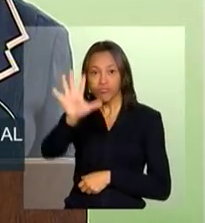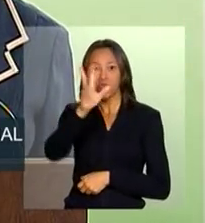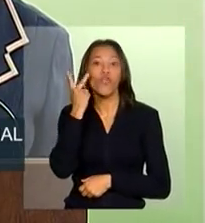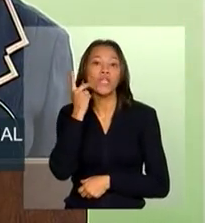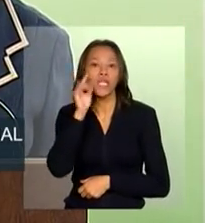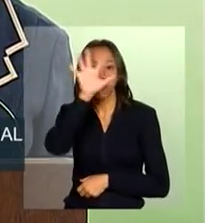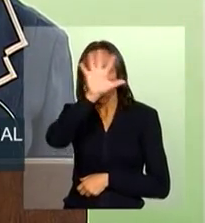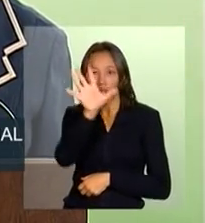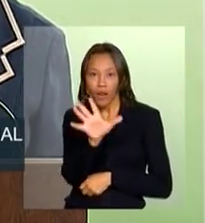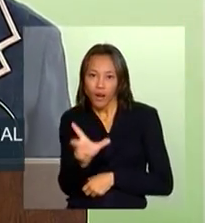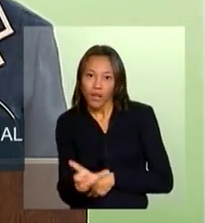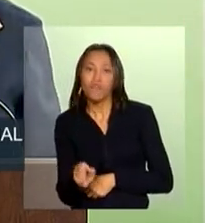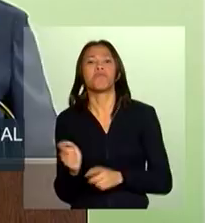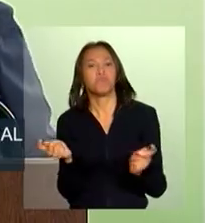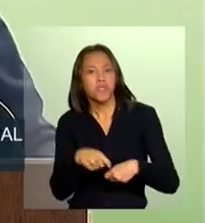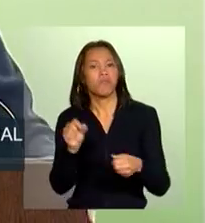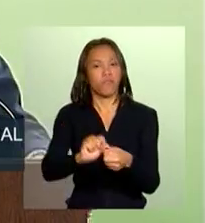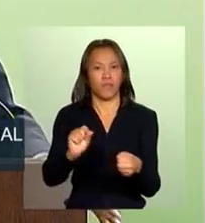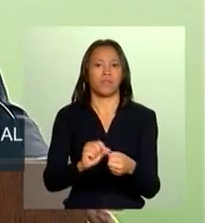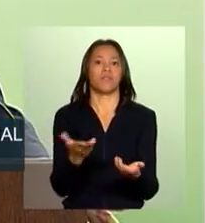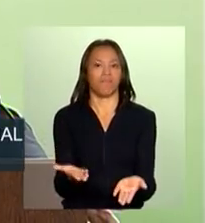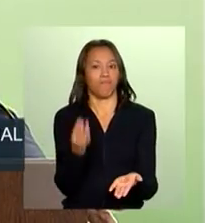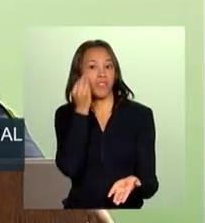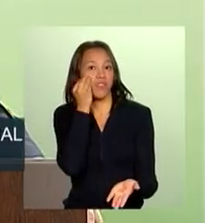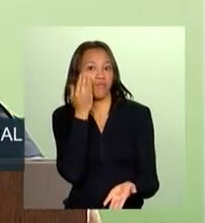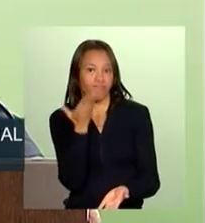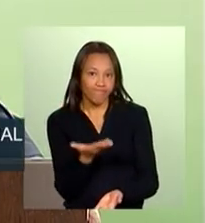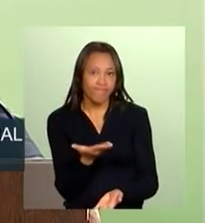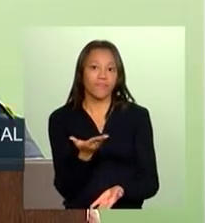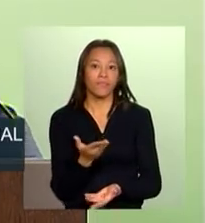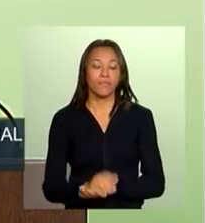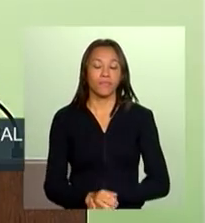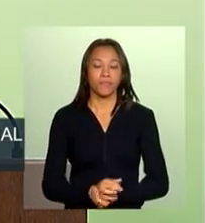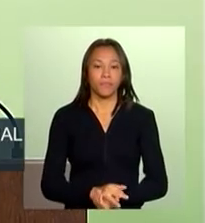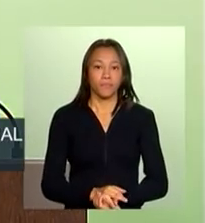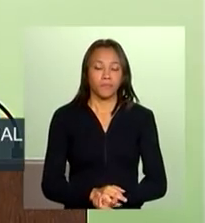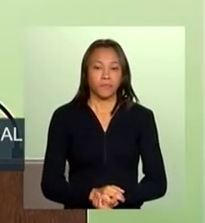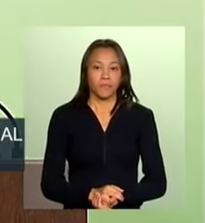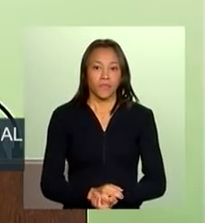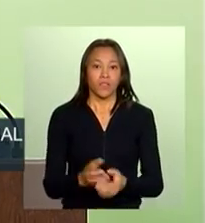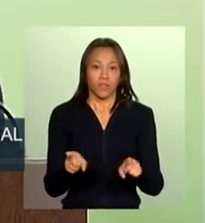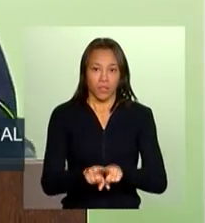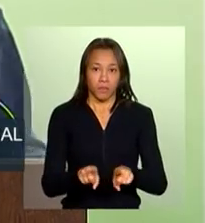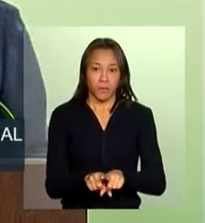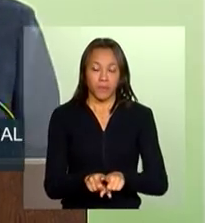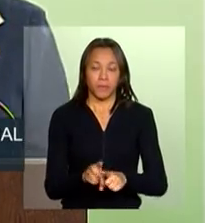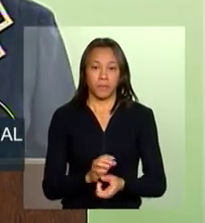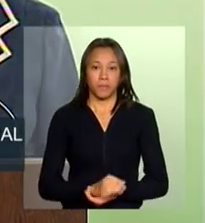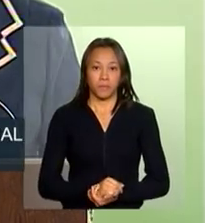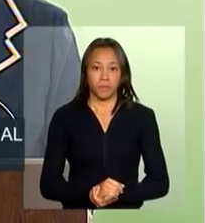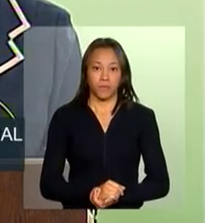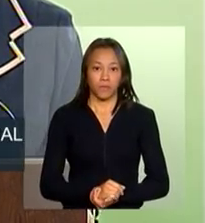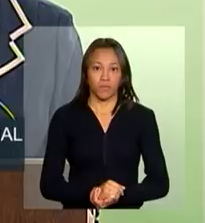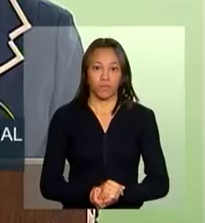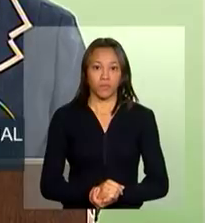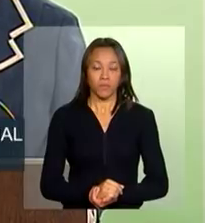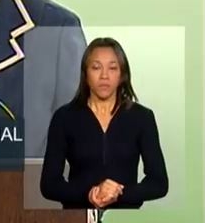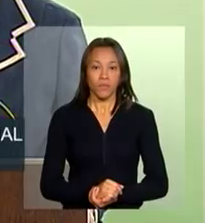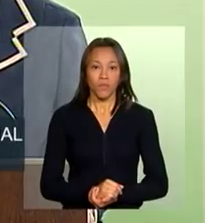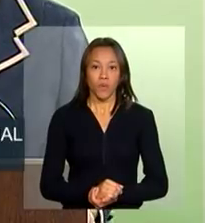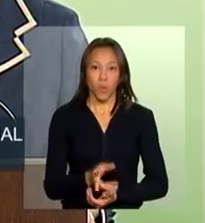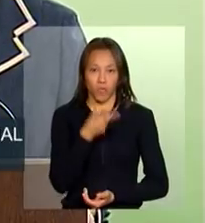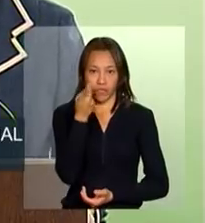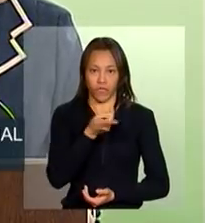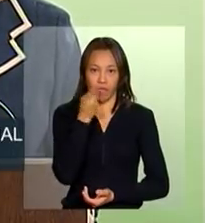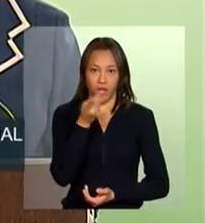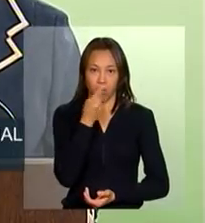possível fazer e onde, como diz um grande